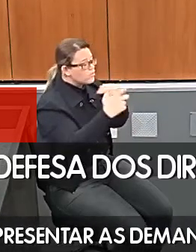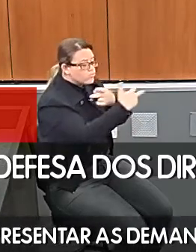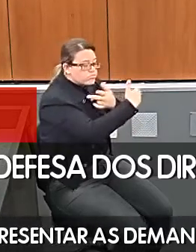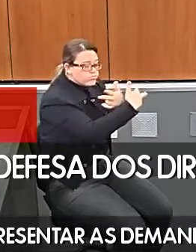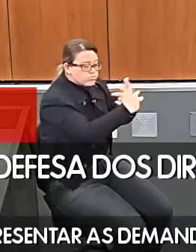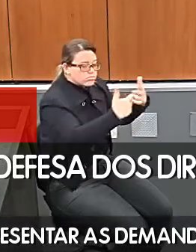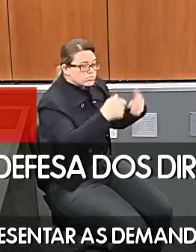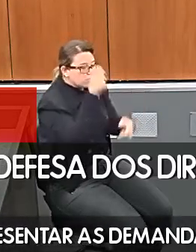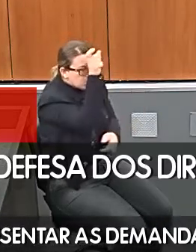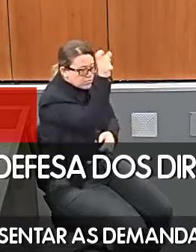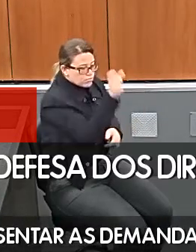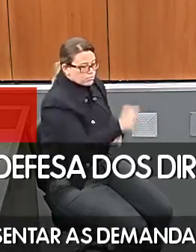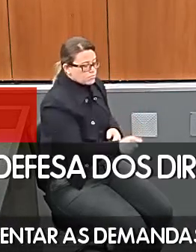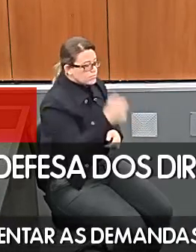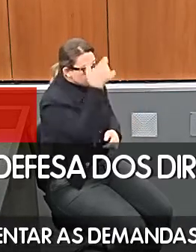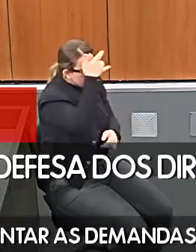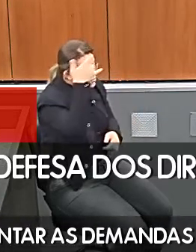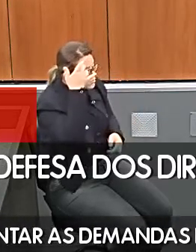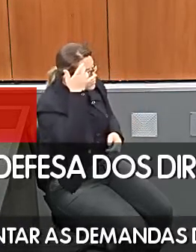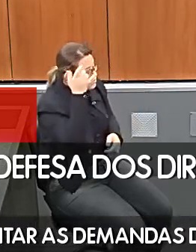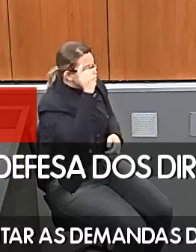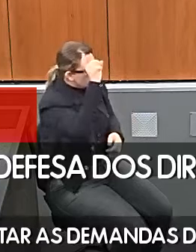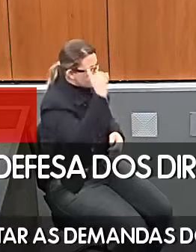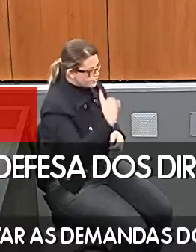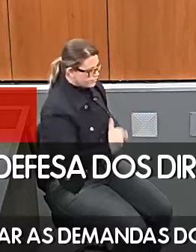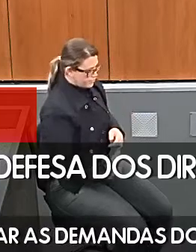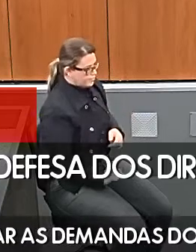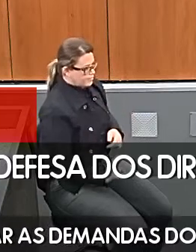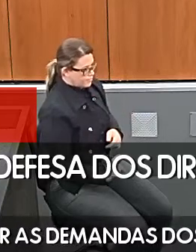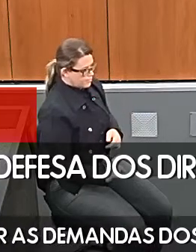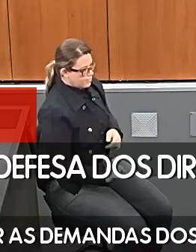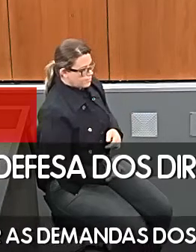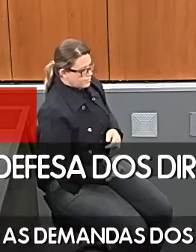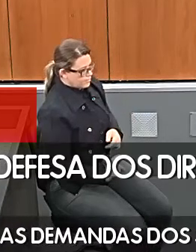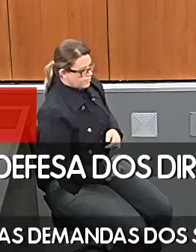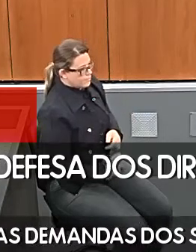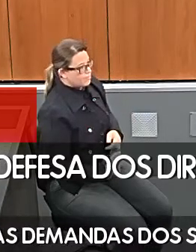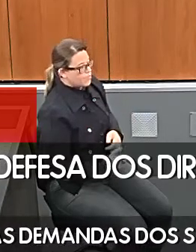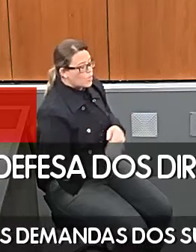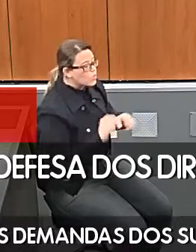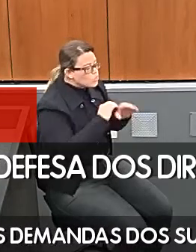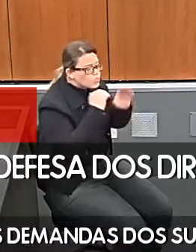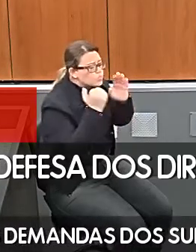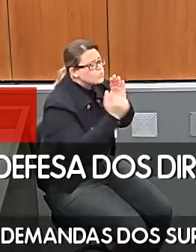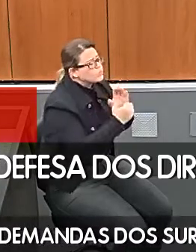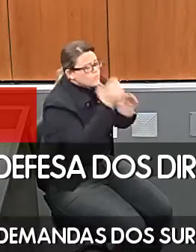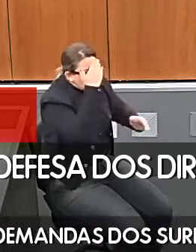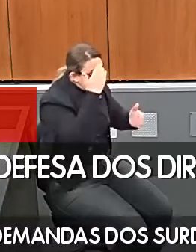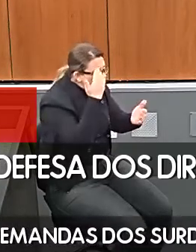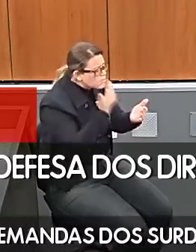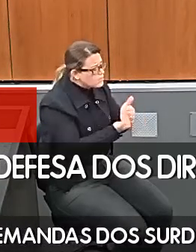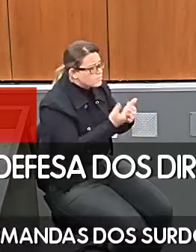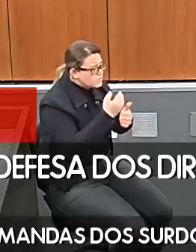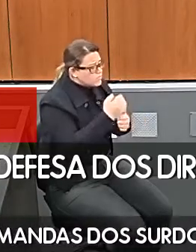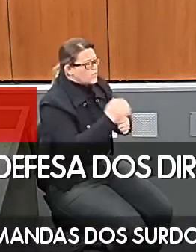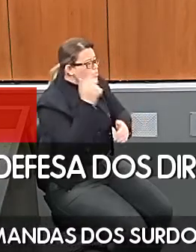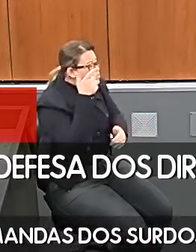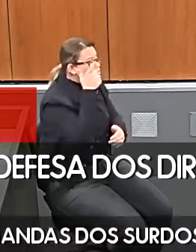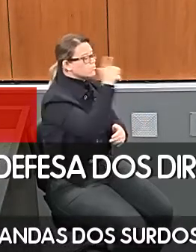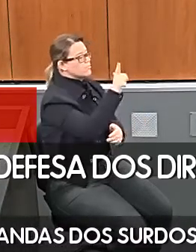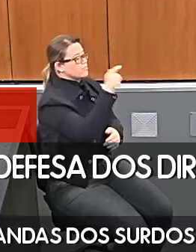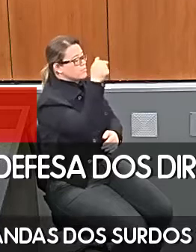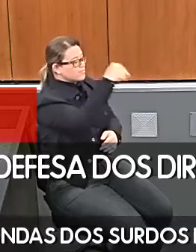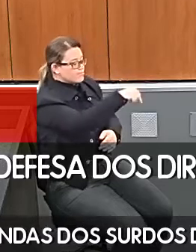nós poder anunciar também essa medida em favor das pessoas com deficiência, com toda certeza. Mas, então, eu